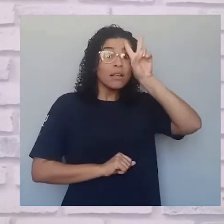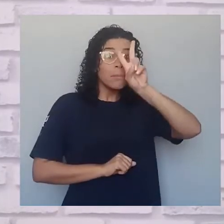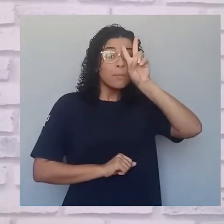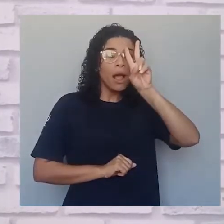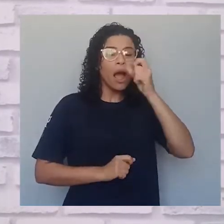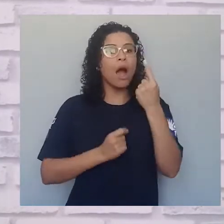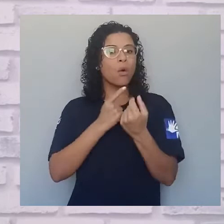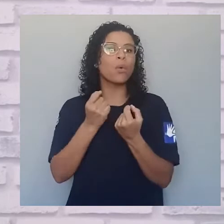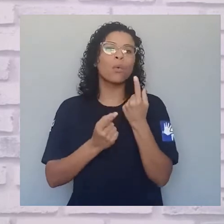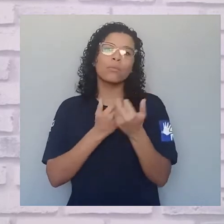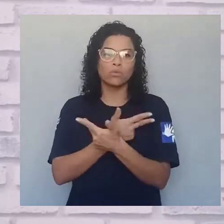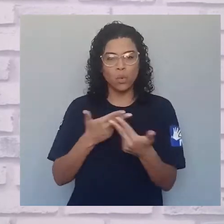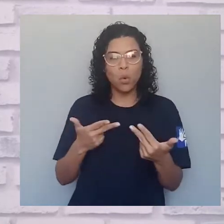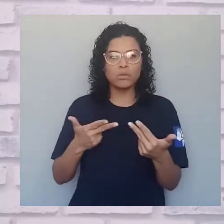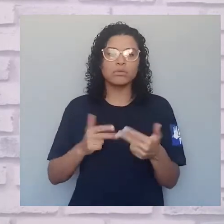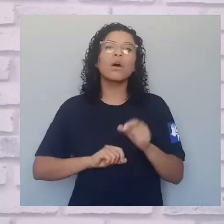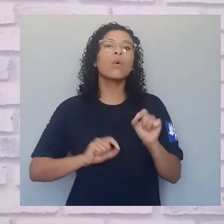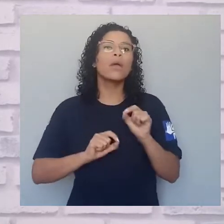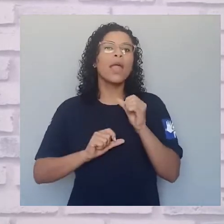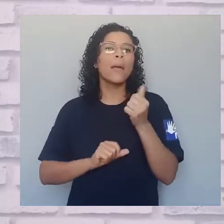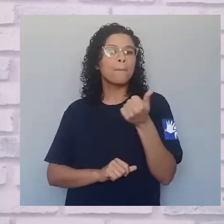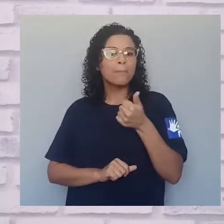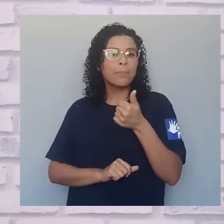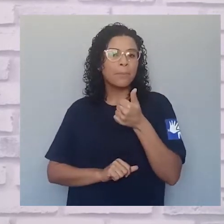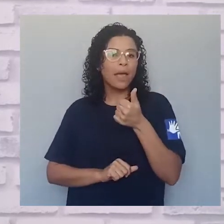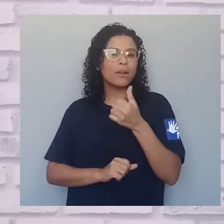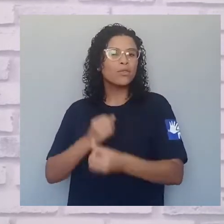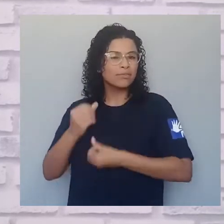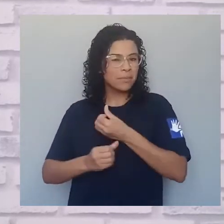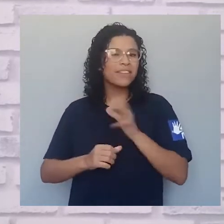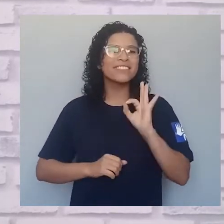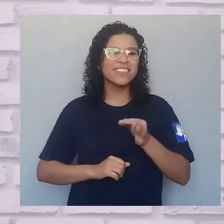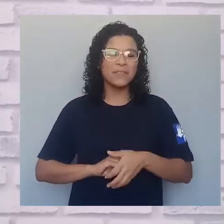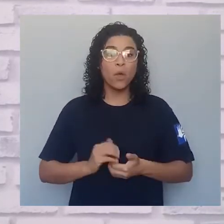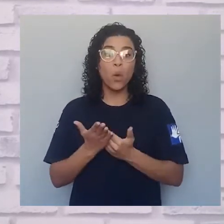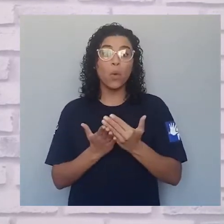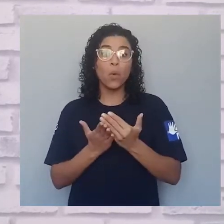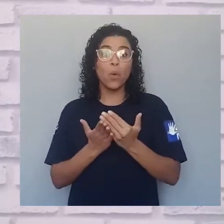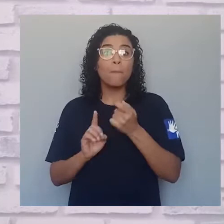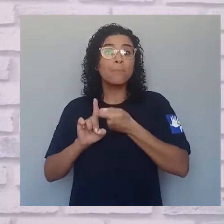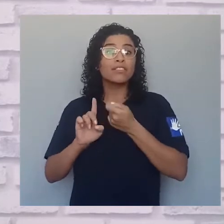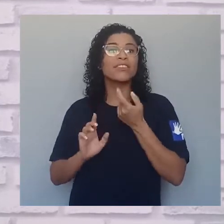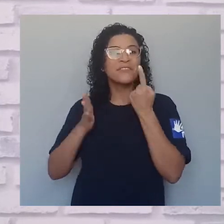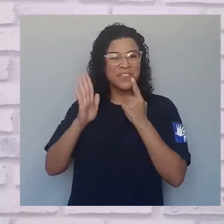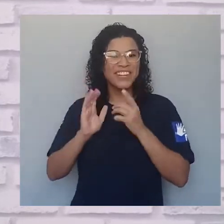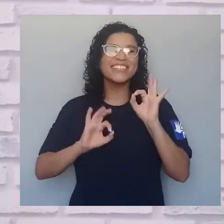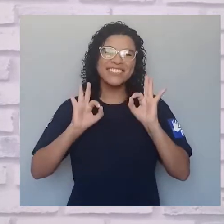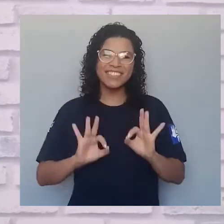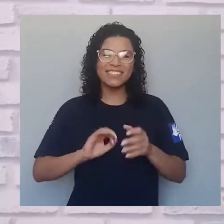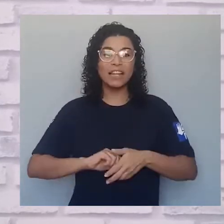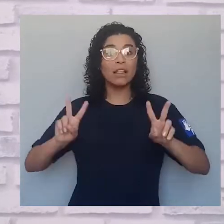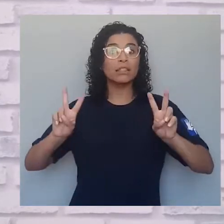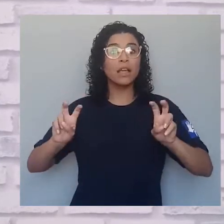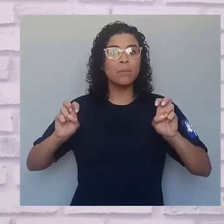algumas coisas que nós vimos durante o primeiro semestre? Ai, começando pelo mês de fevereiro, onde nós falamos sobre